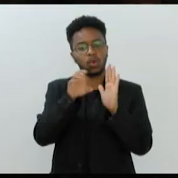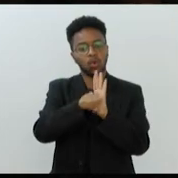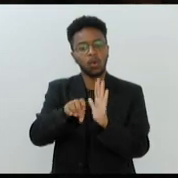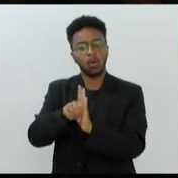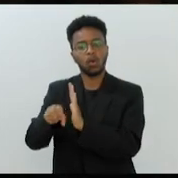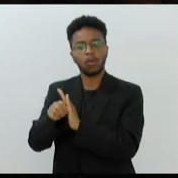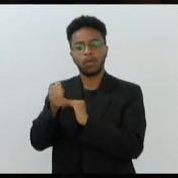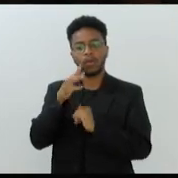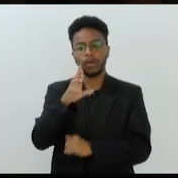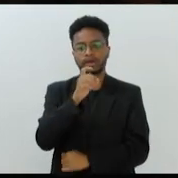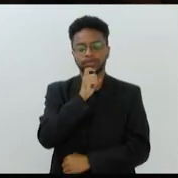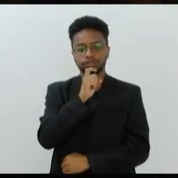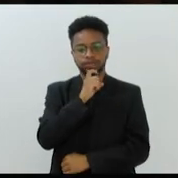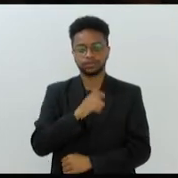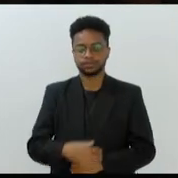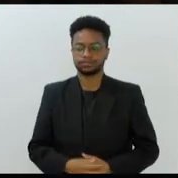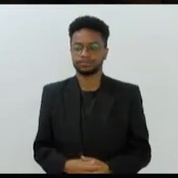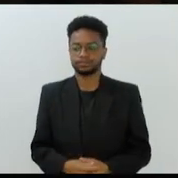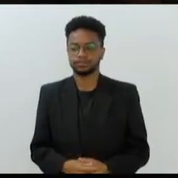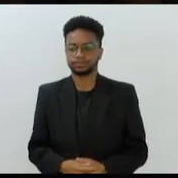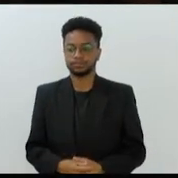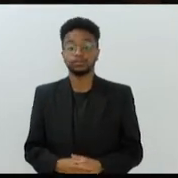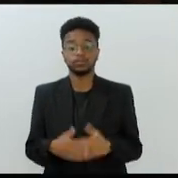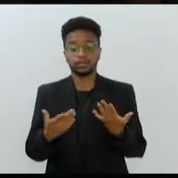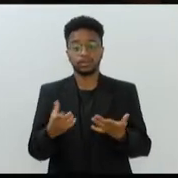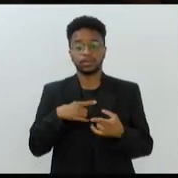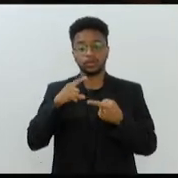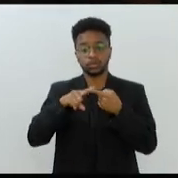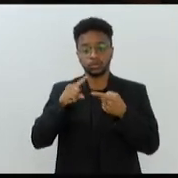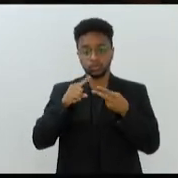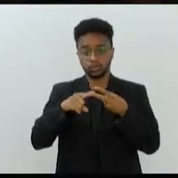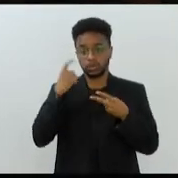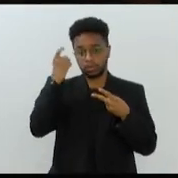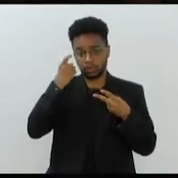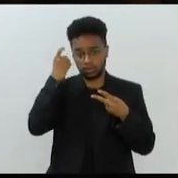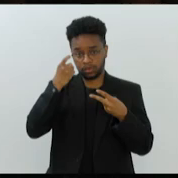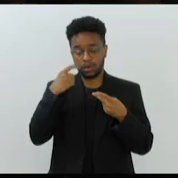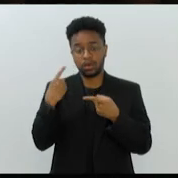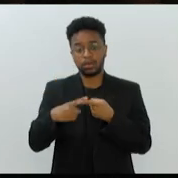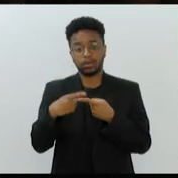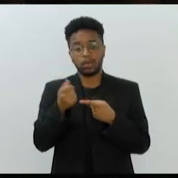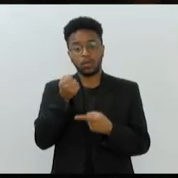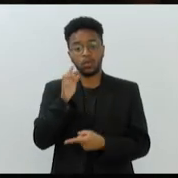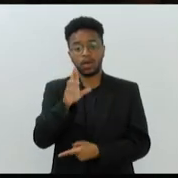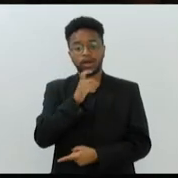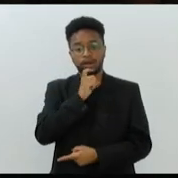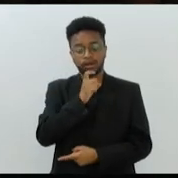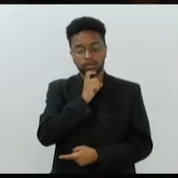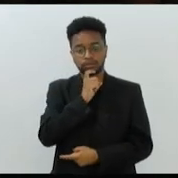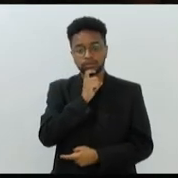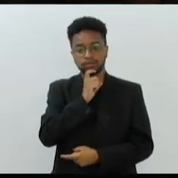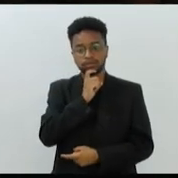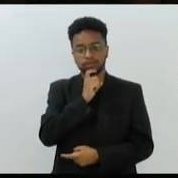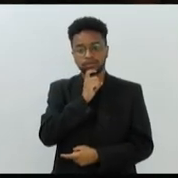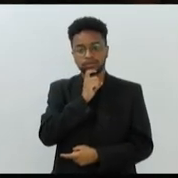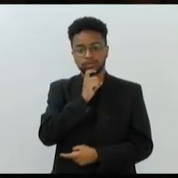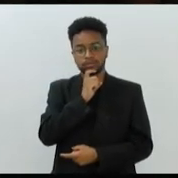aparelhos de ar-condicionado. E aí é uma dupla preocupação, porque os aparelhos de ar-condicionado estão